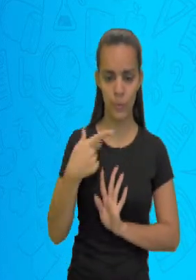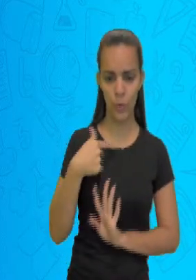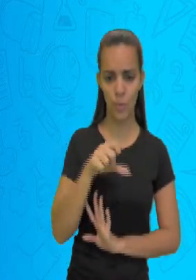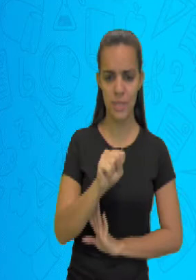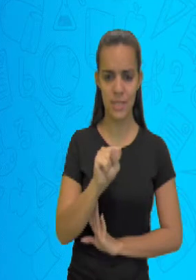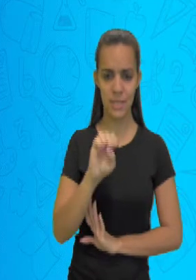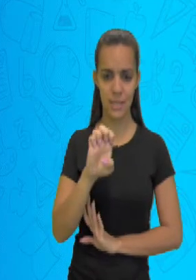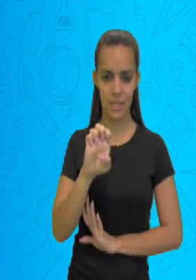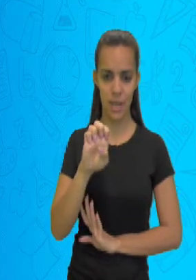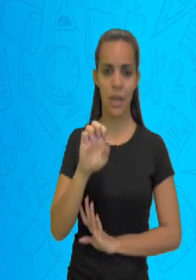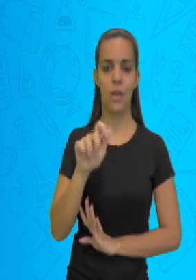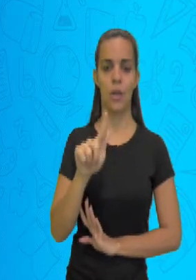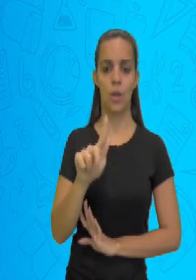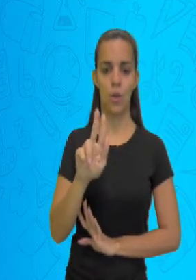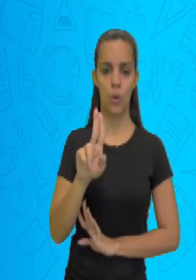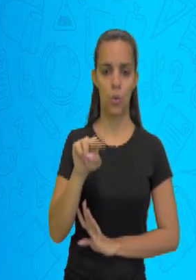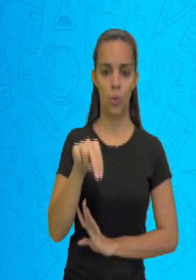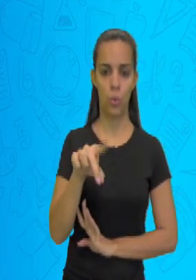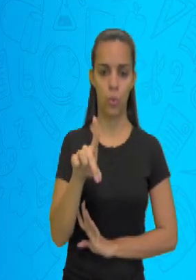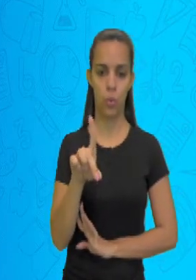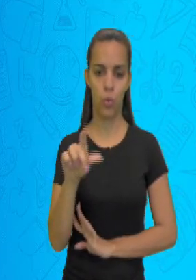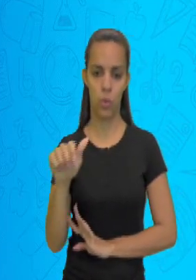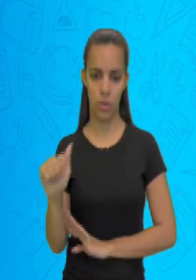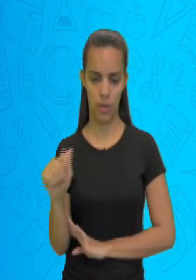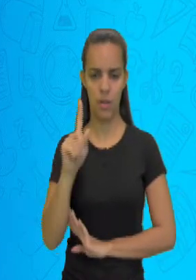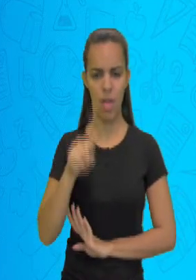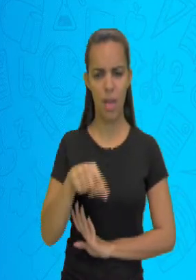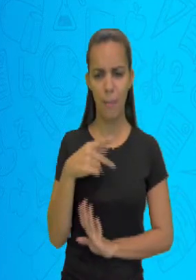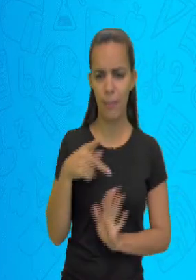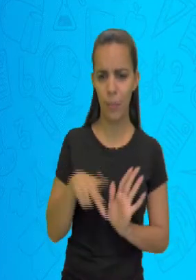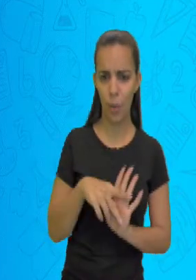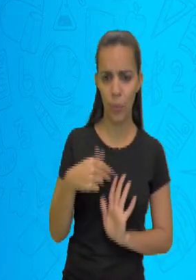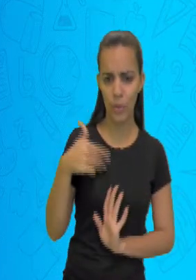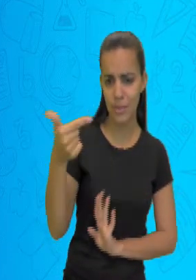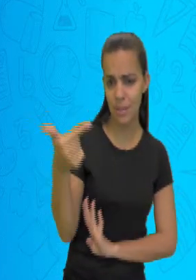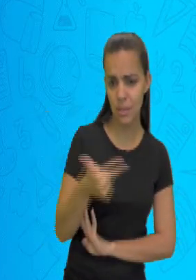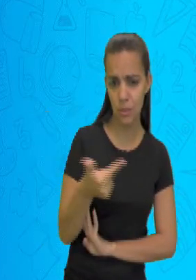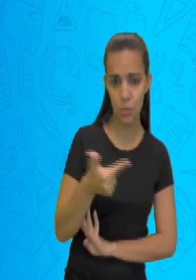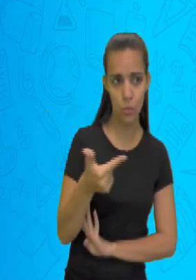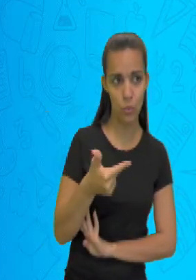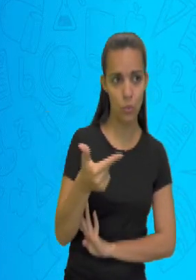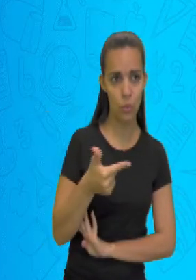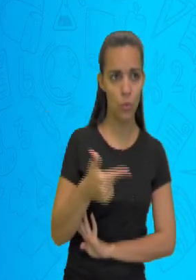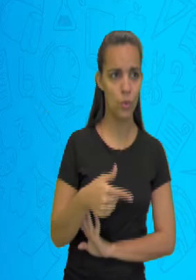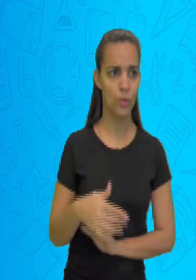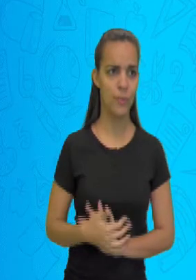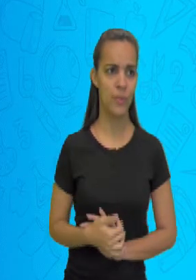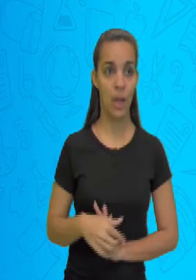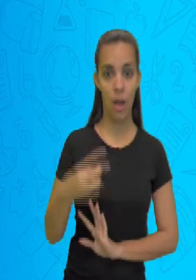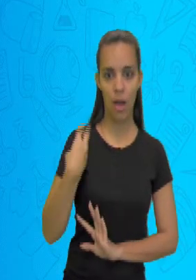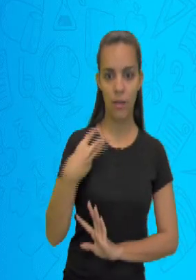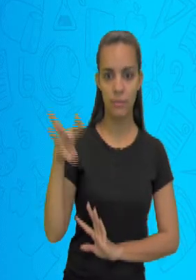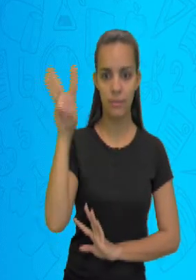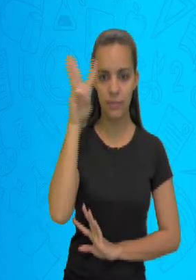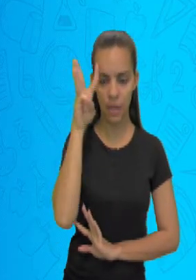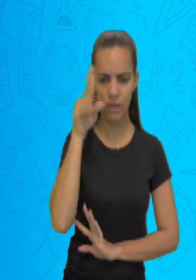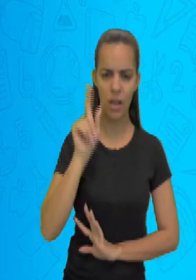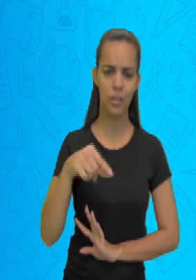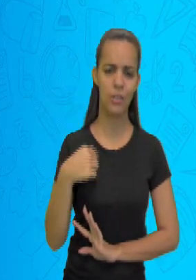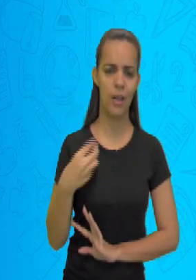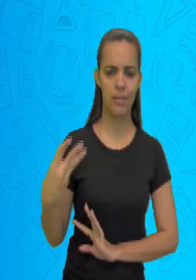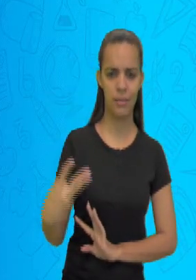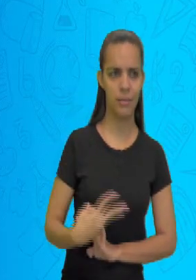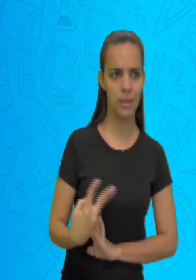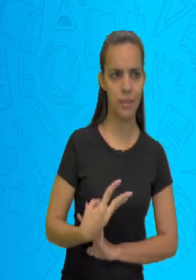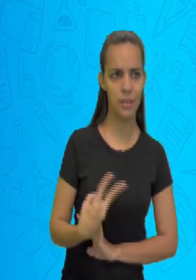é o primeiro dia da semana. Geralmente as pessoas começam a trabalhar na segunda-feira, ou o domingo é o dia do descanso,